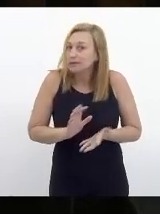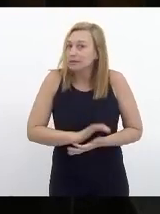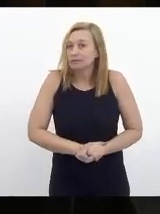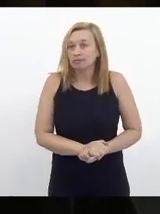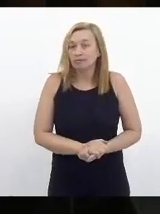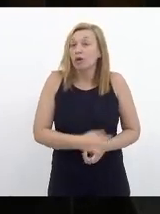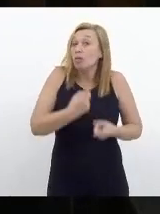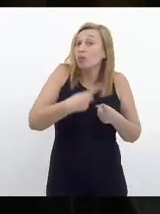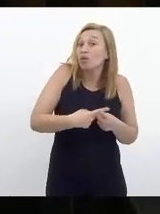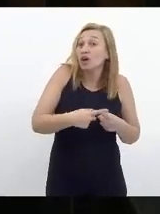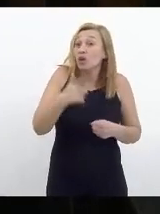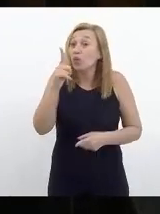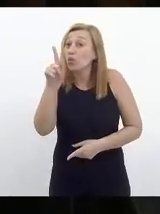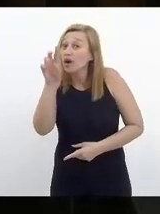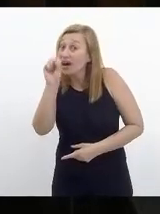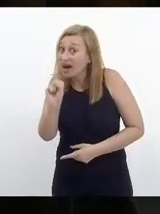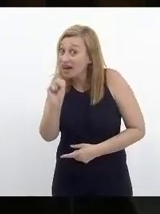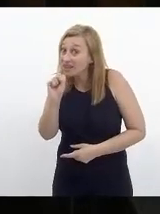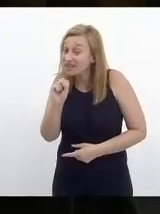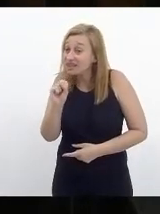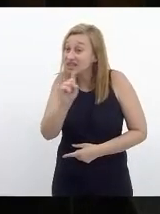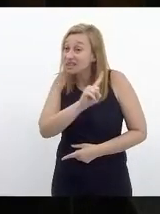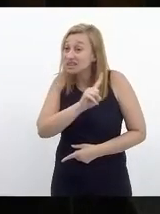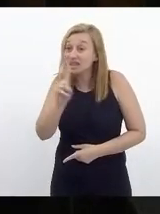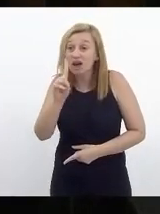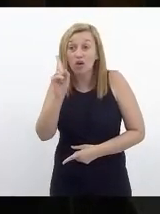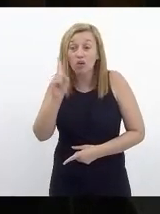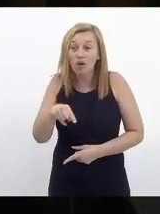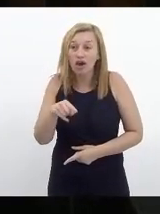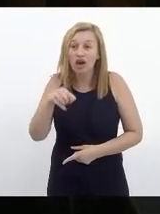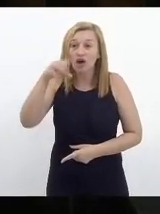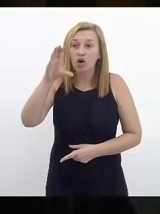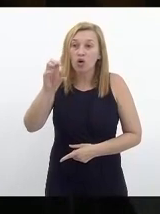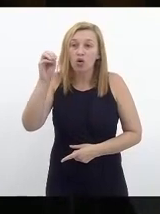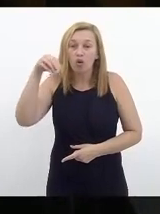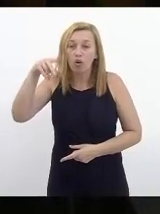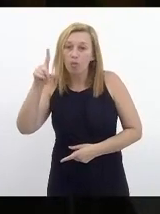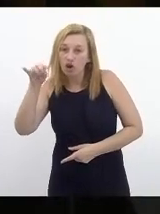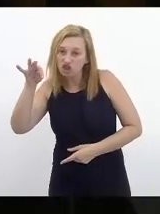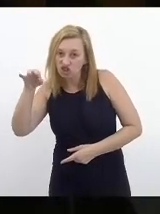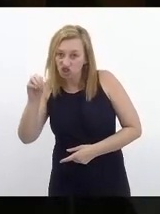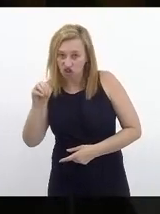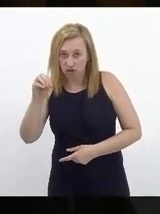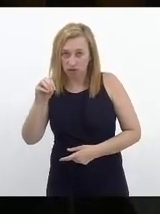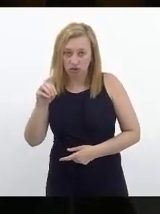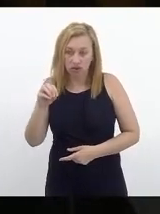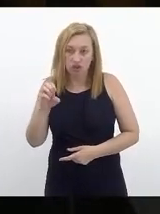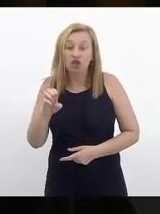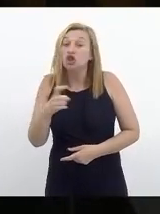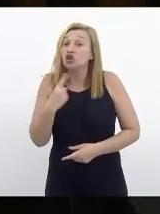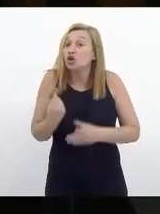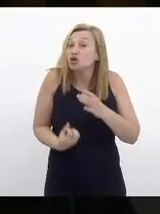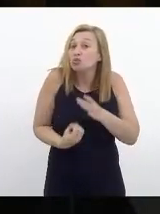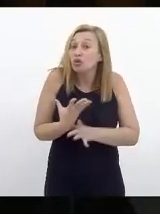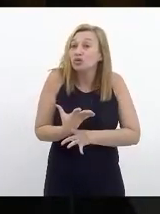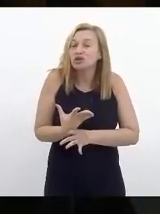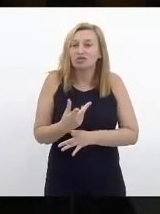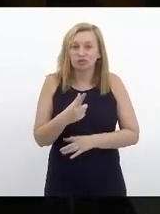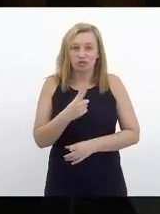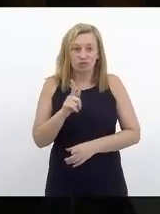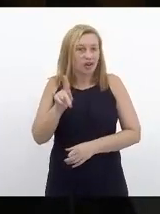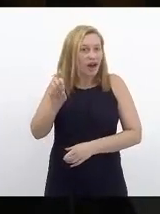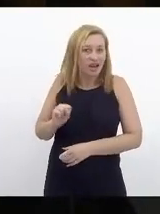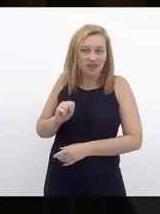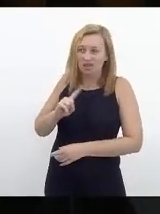porque o gás não é commodity. Nós é que produzimos o gás. A gente